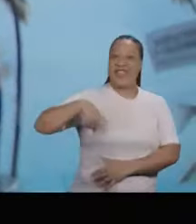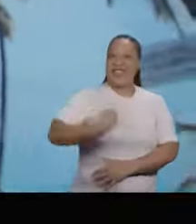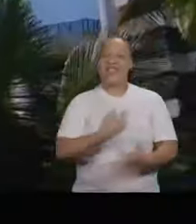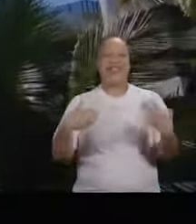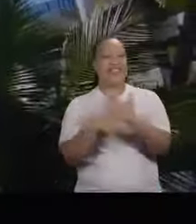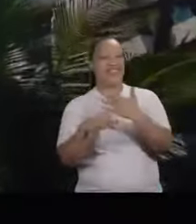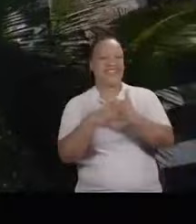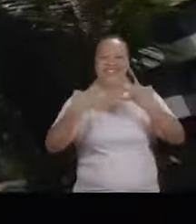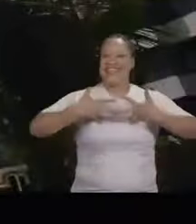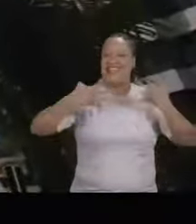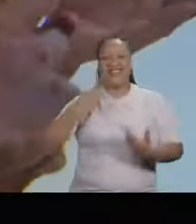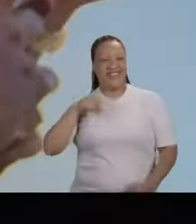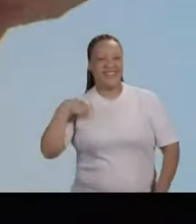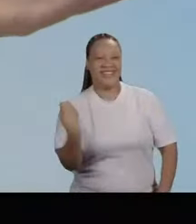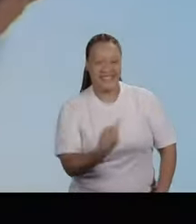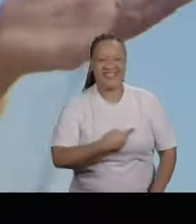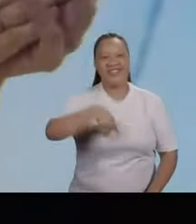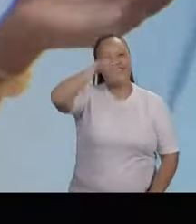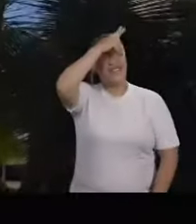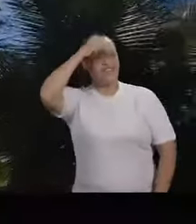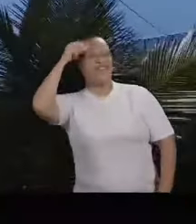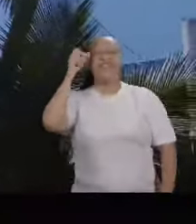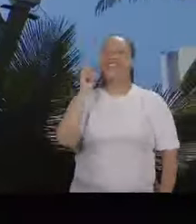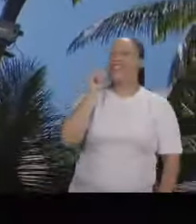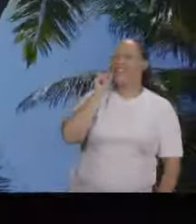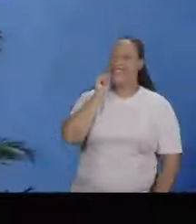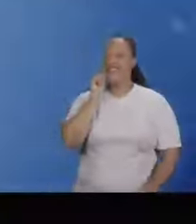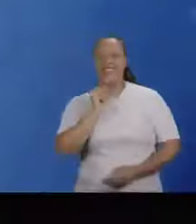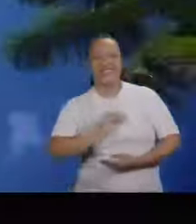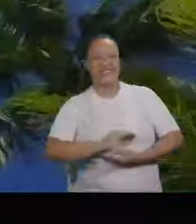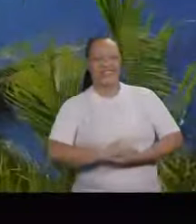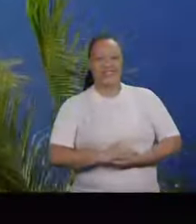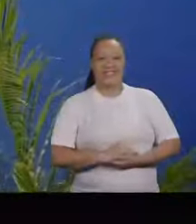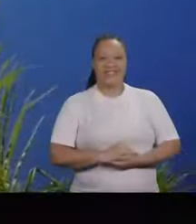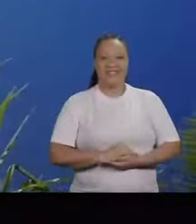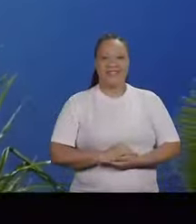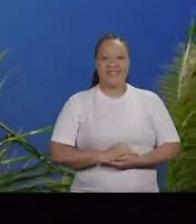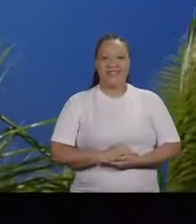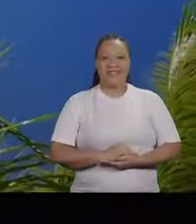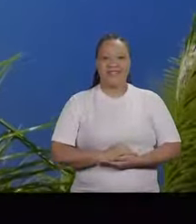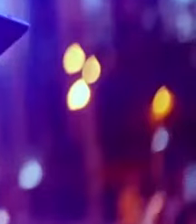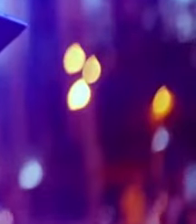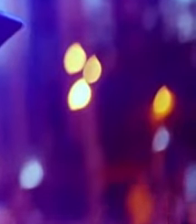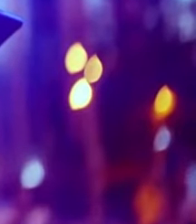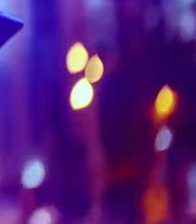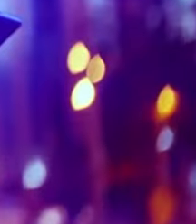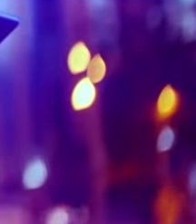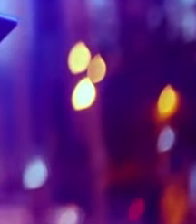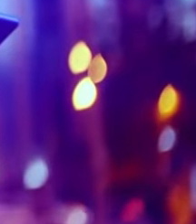É o futebol da nossa cidade, fazendo a alegria de todos nós. Prefeitura de Maceió.